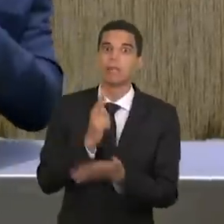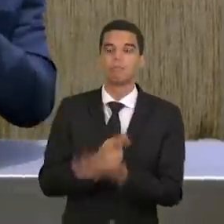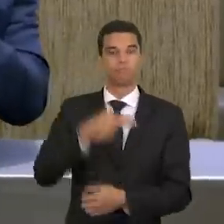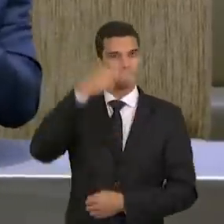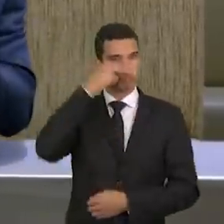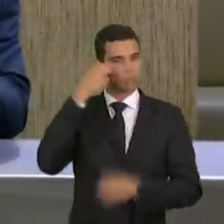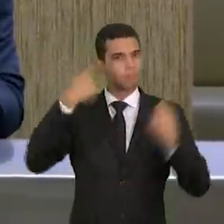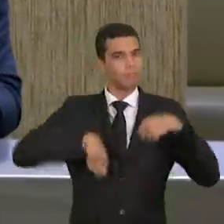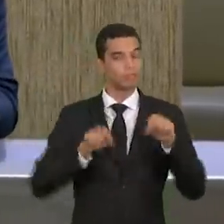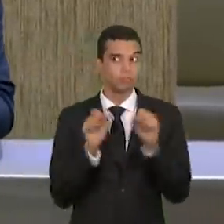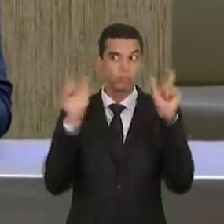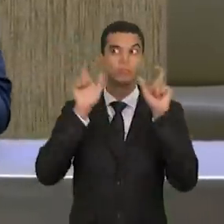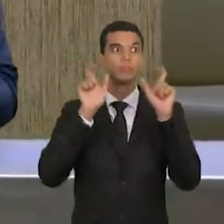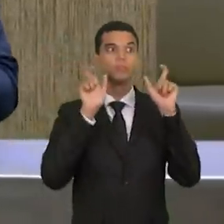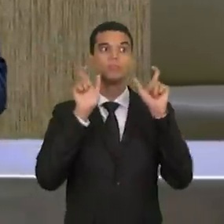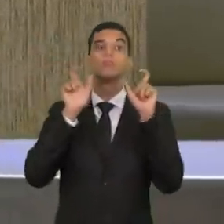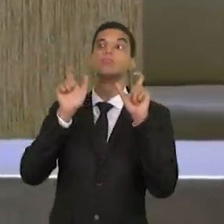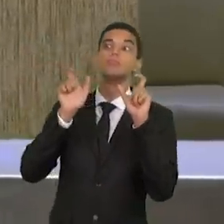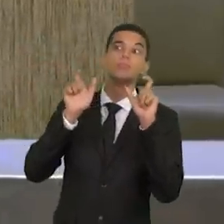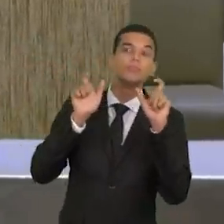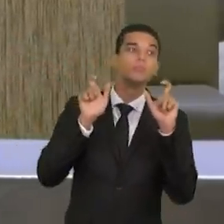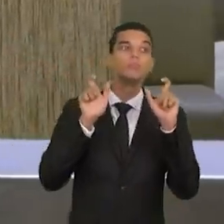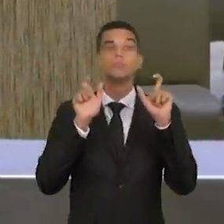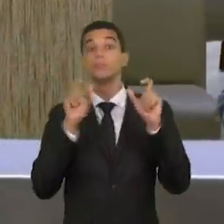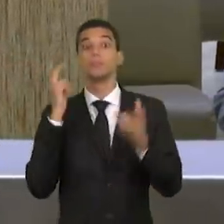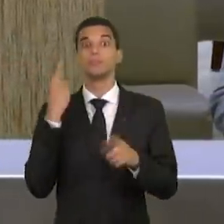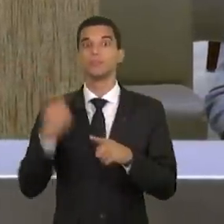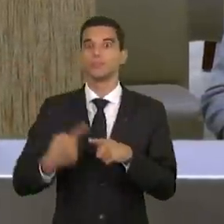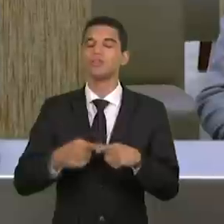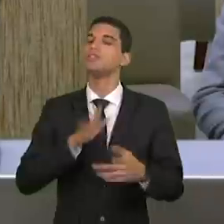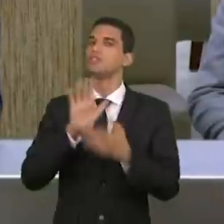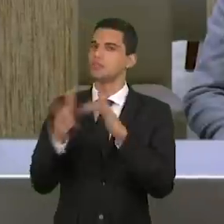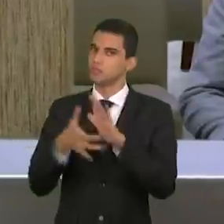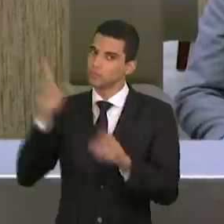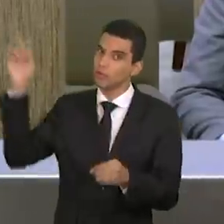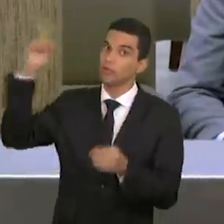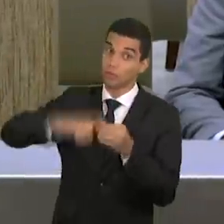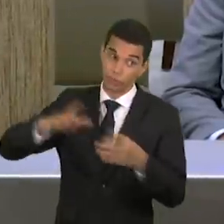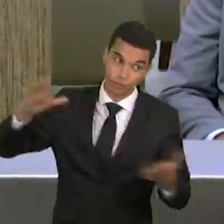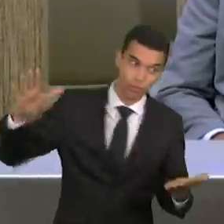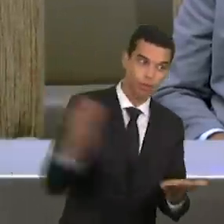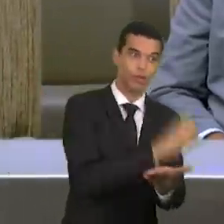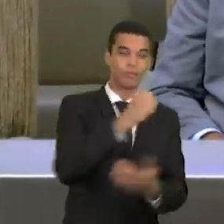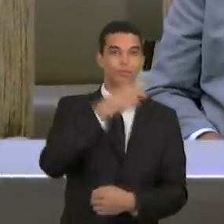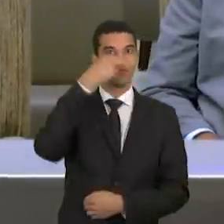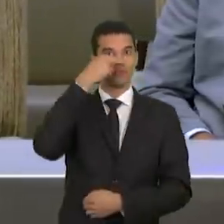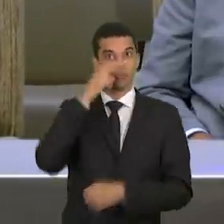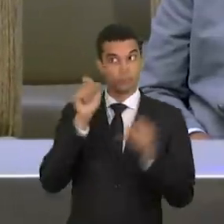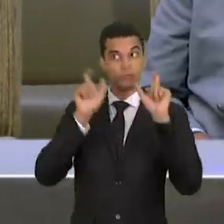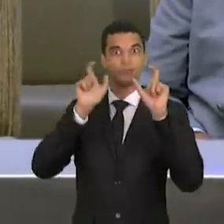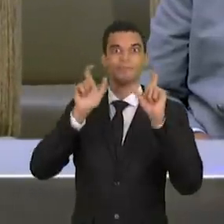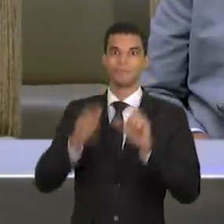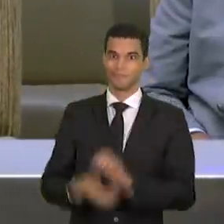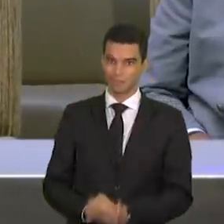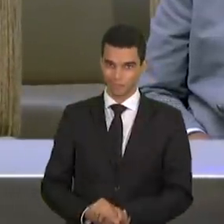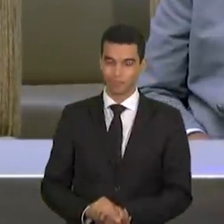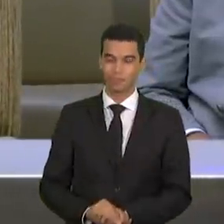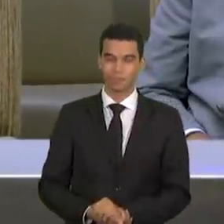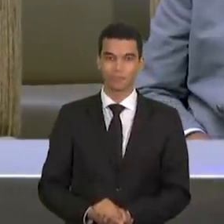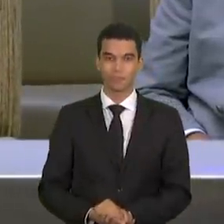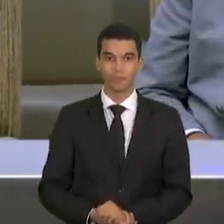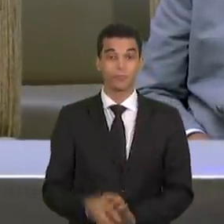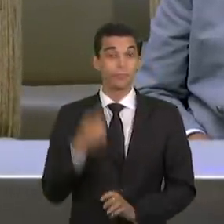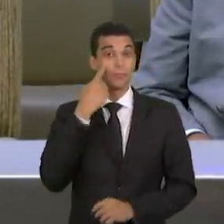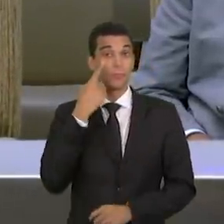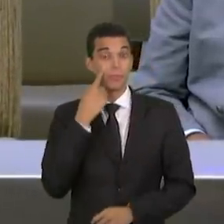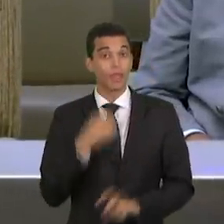rei já está voltando para nos levar. Agora veja uma quinta advertência nesta